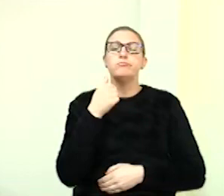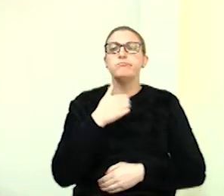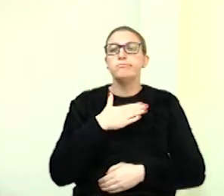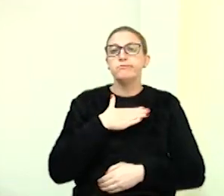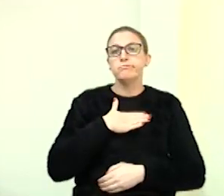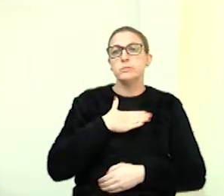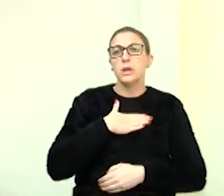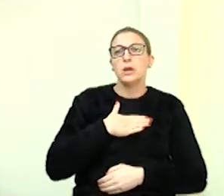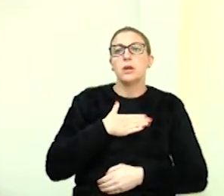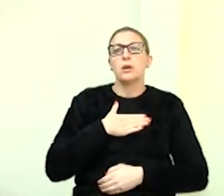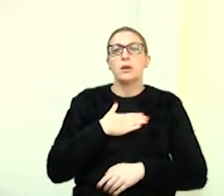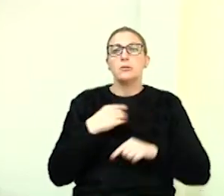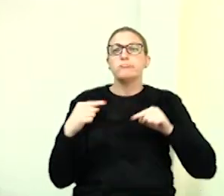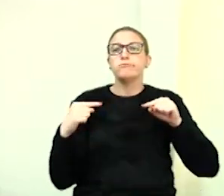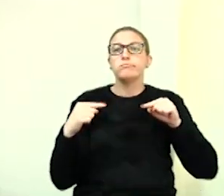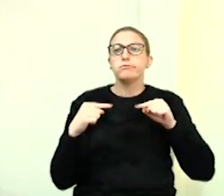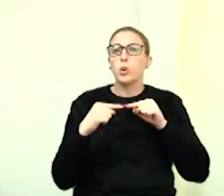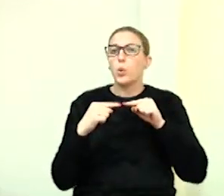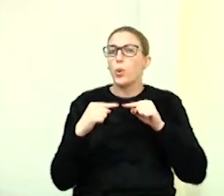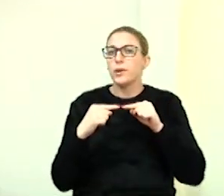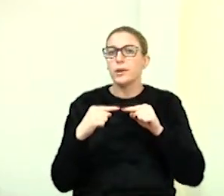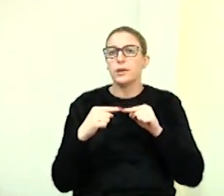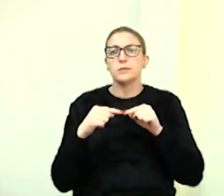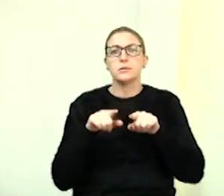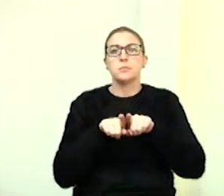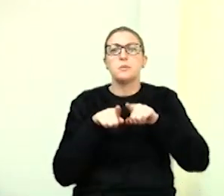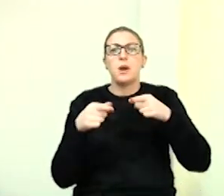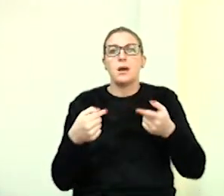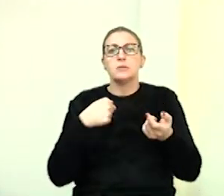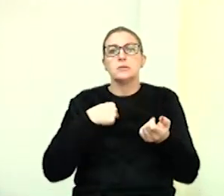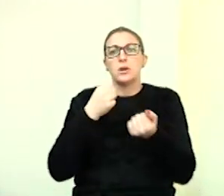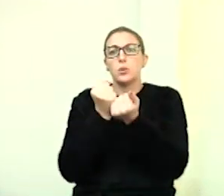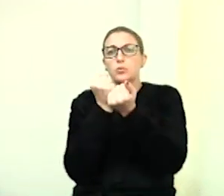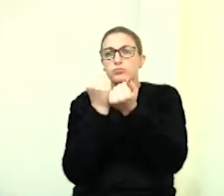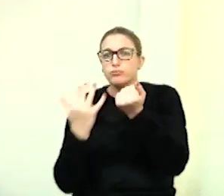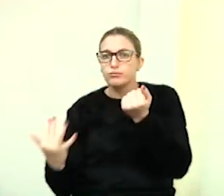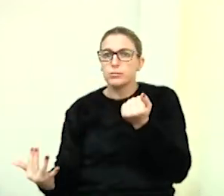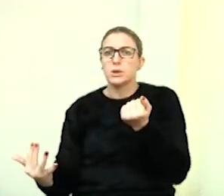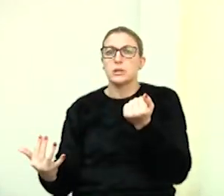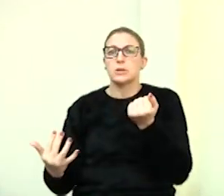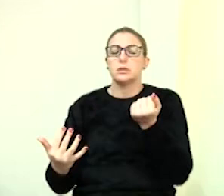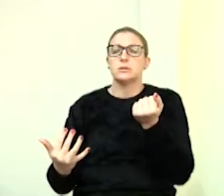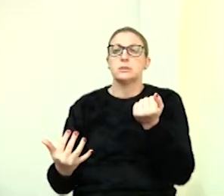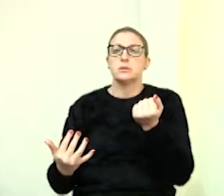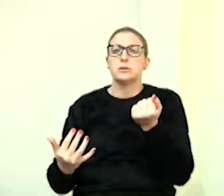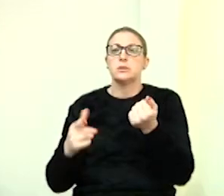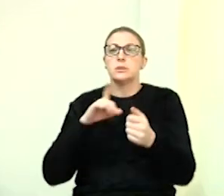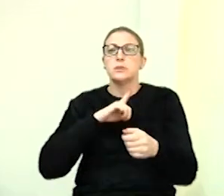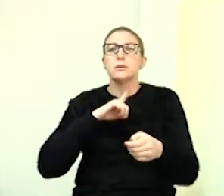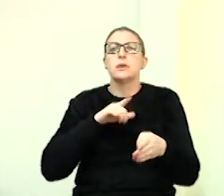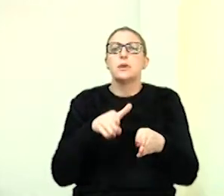favorável, mas também sendo integrante da mesa e sabendo que existe uma orientação jurídica,